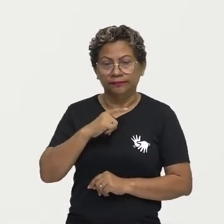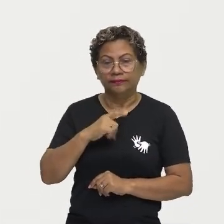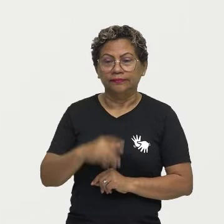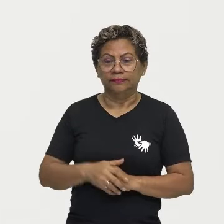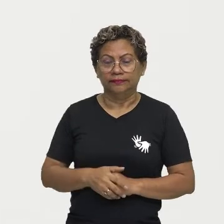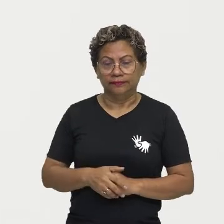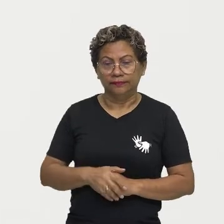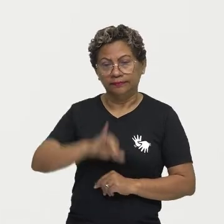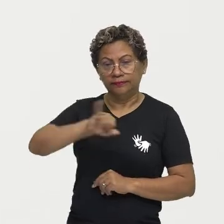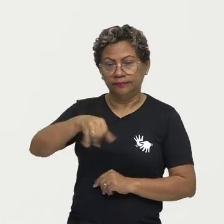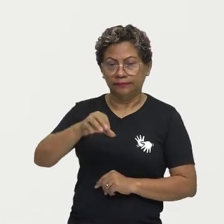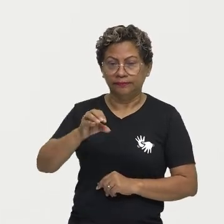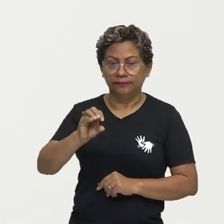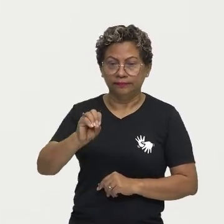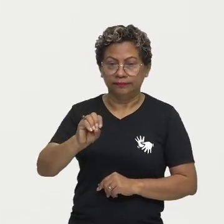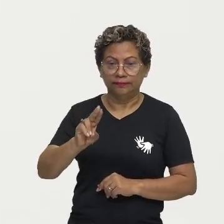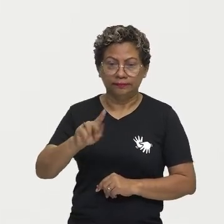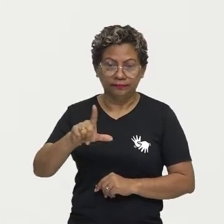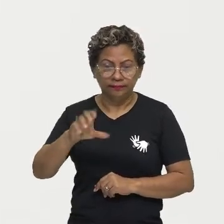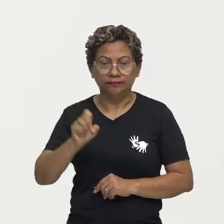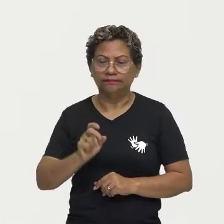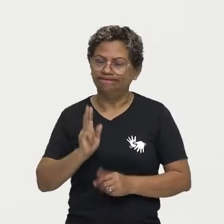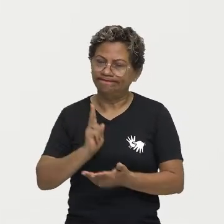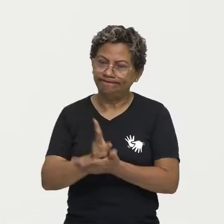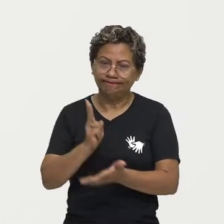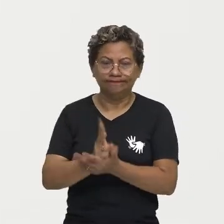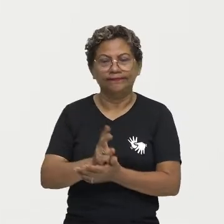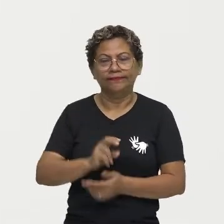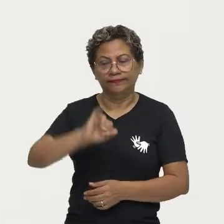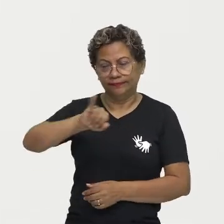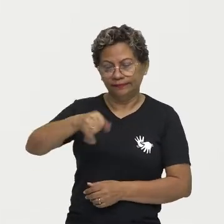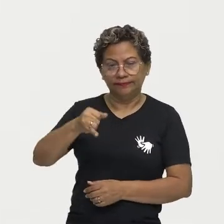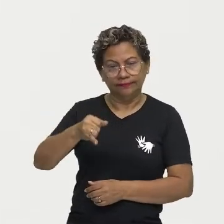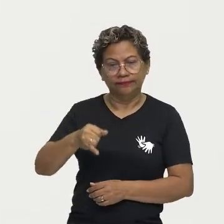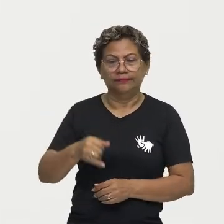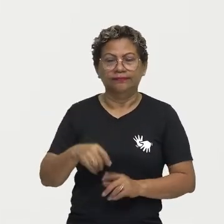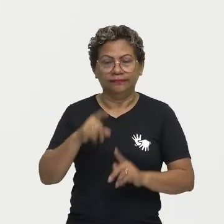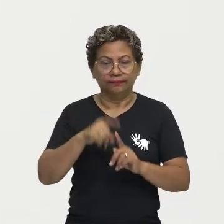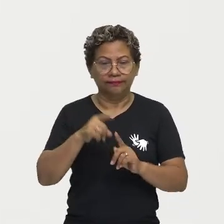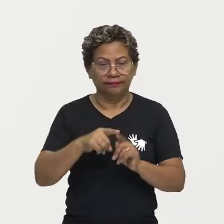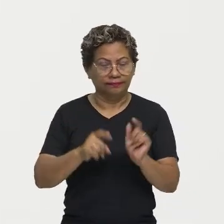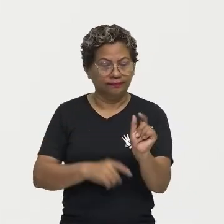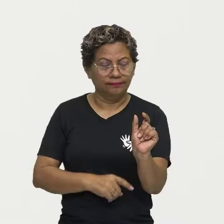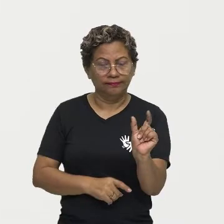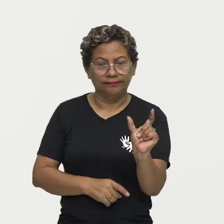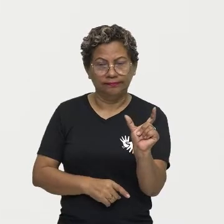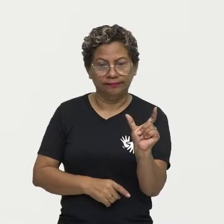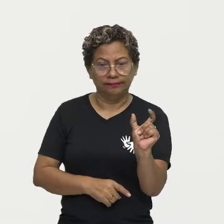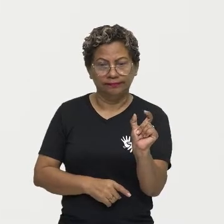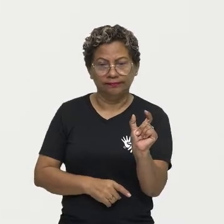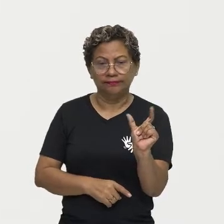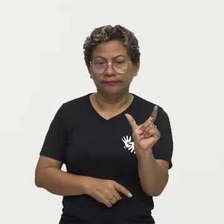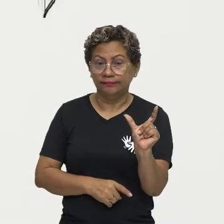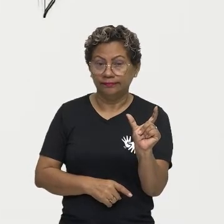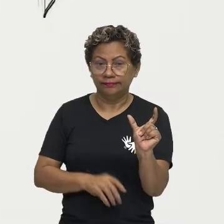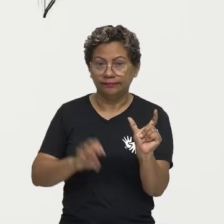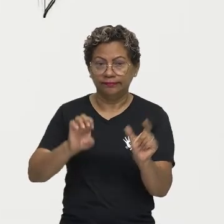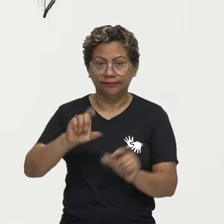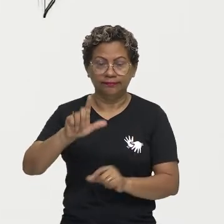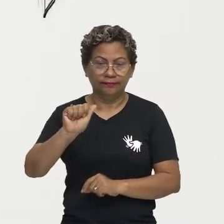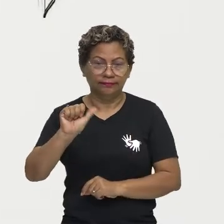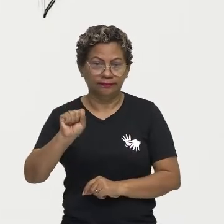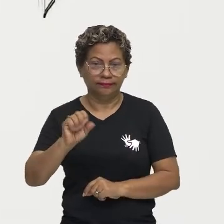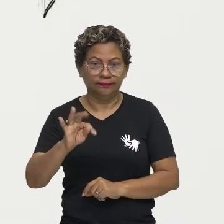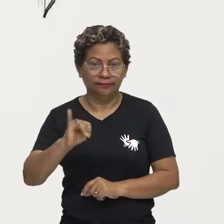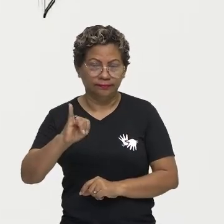expressão aí é para a nossa energia potencial elástica, tá, pessoal? Agora vamos continuar aqui mostrando